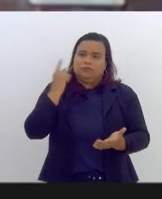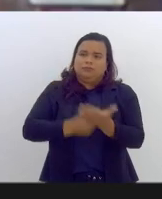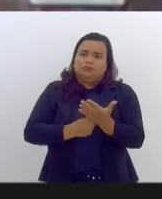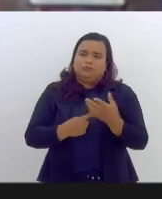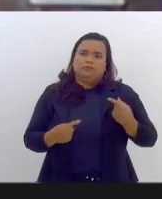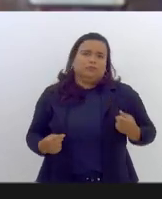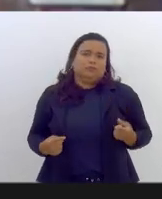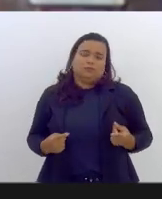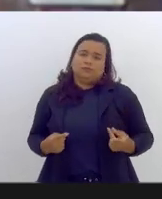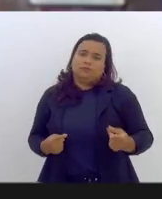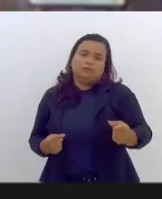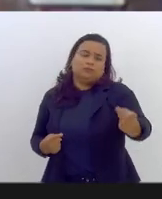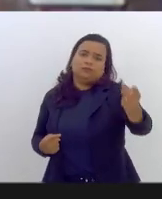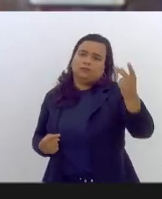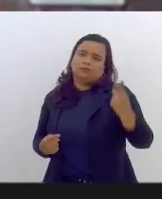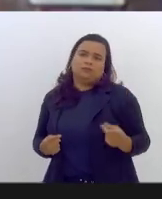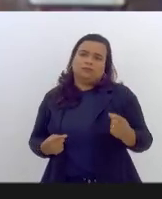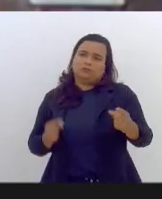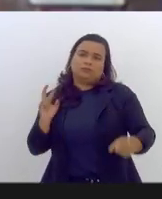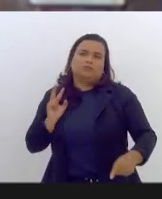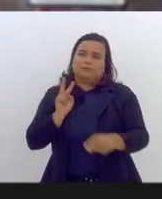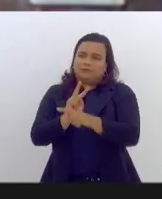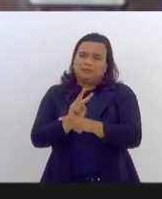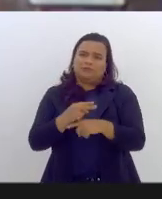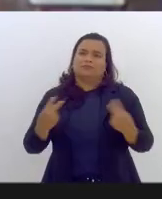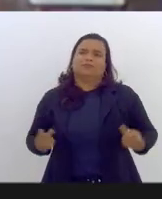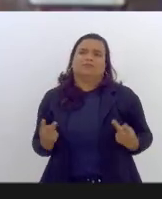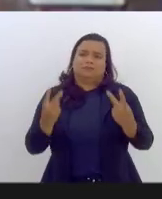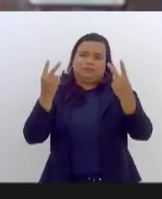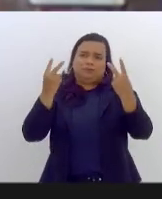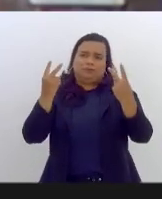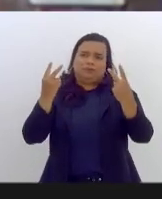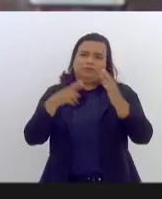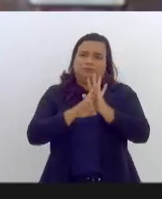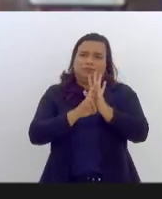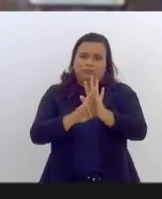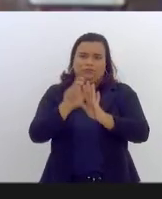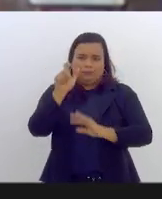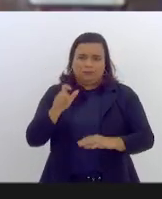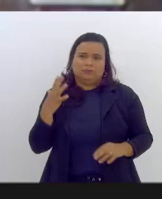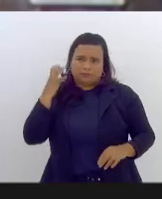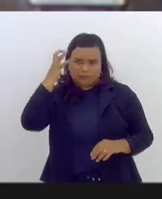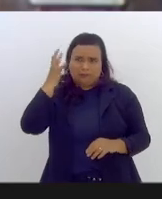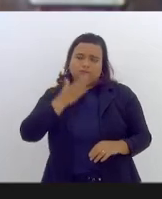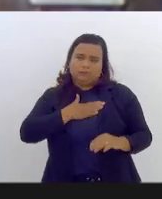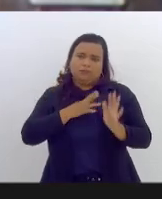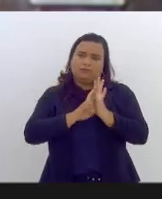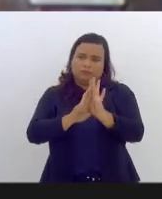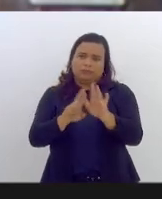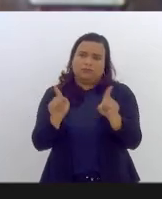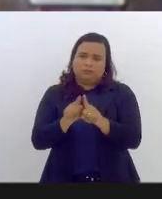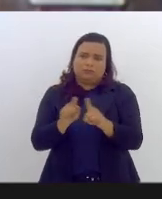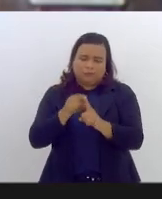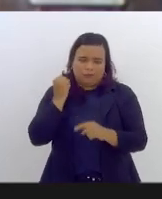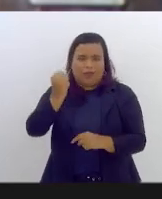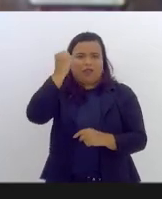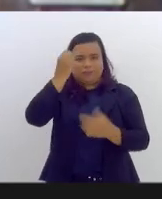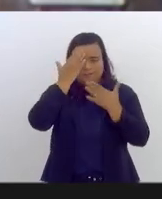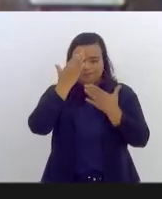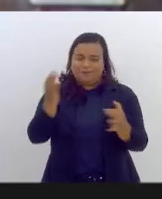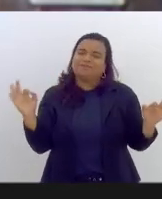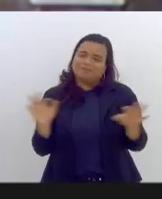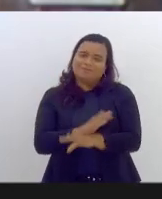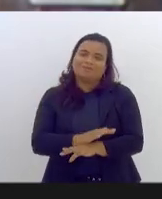sempre, eterno, com a defesa desses valores que a representam e que me representam intensamente. Muito